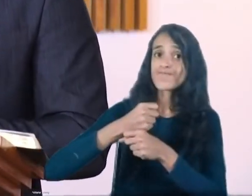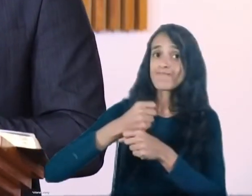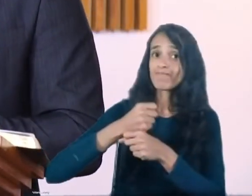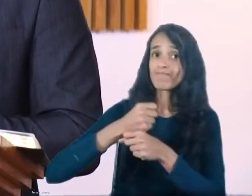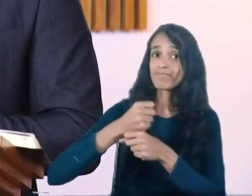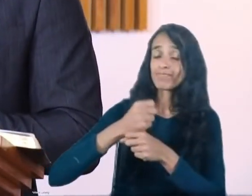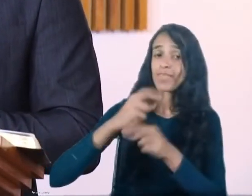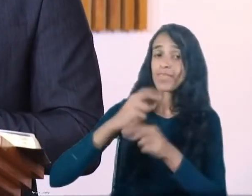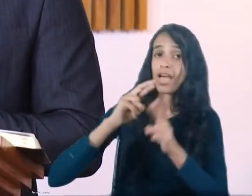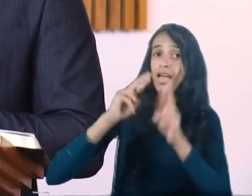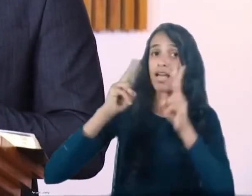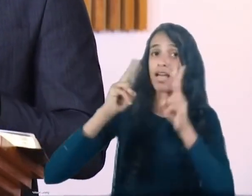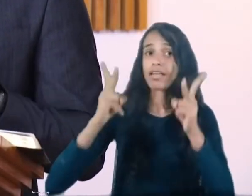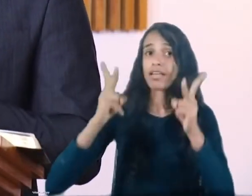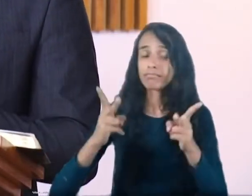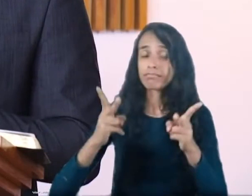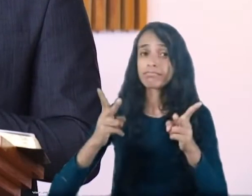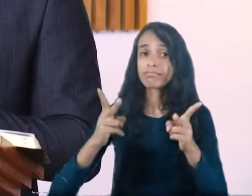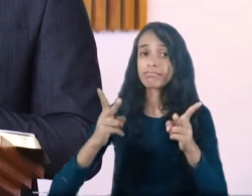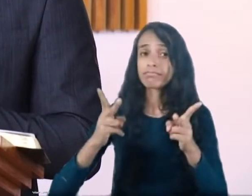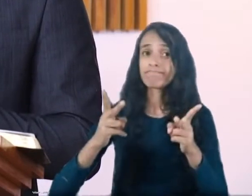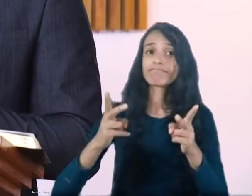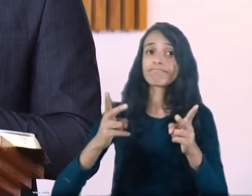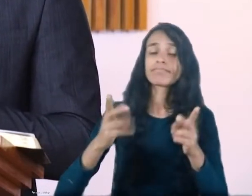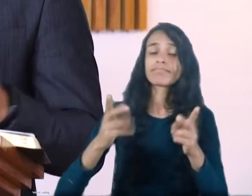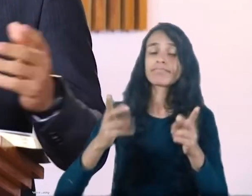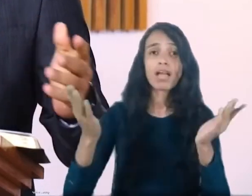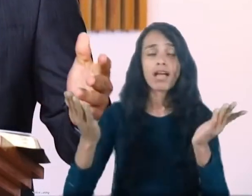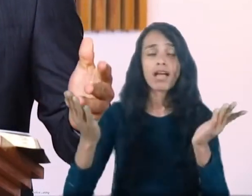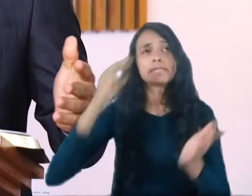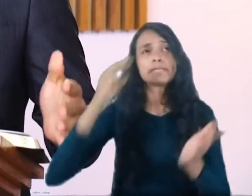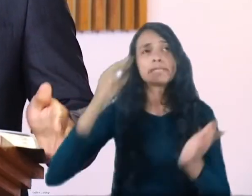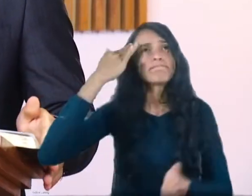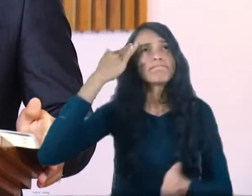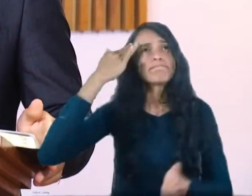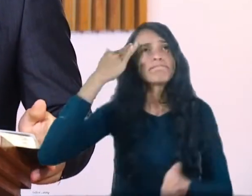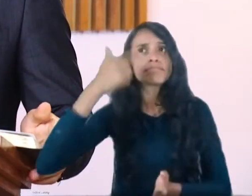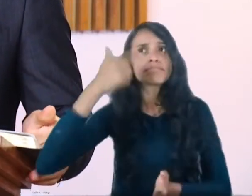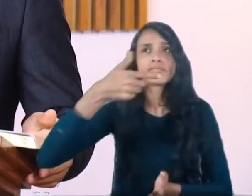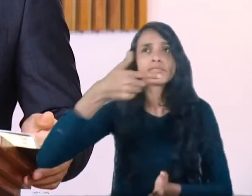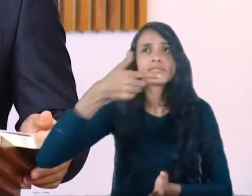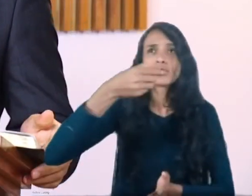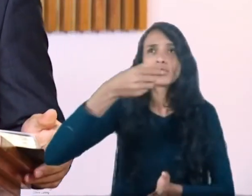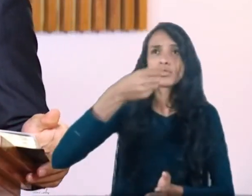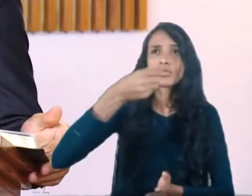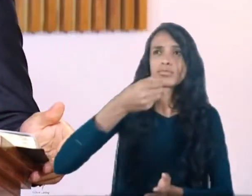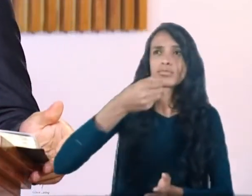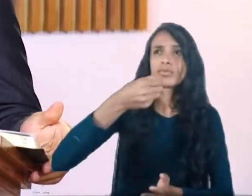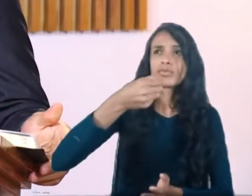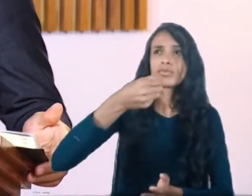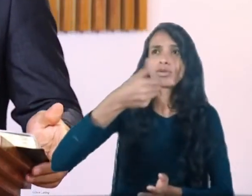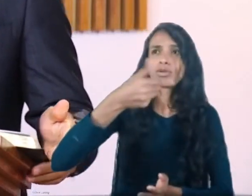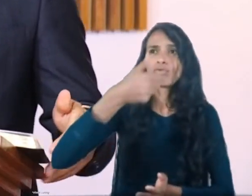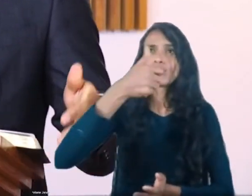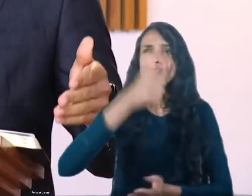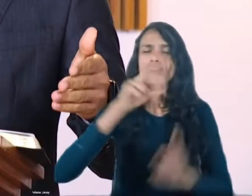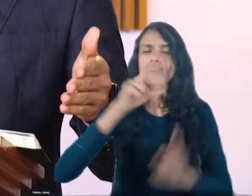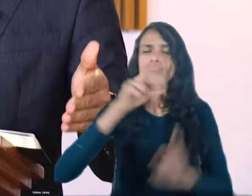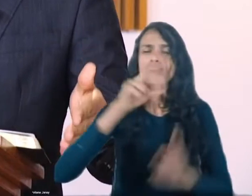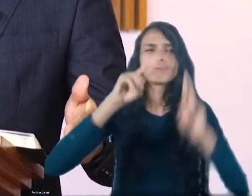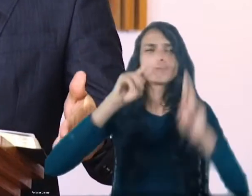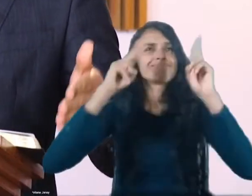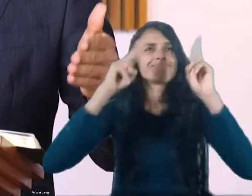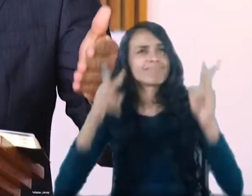diferente. Nós imaginávamos que 2021 fosse diferente, mas está seguindo